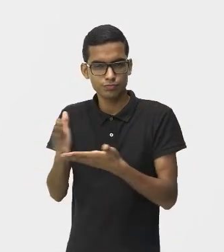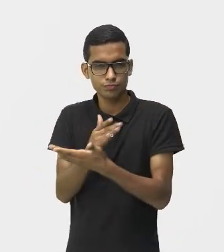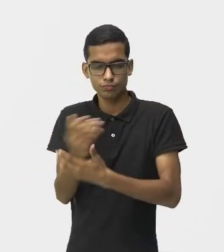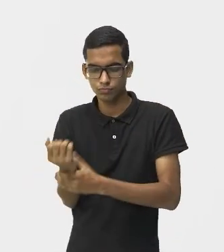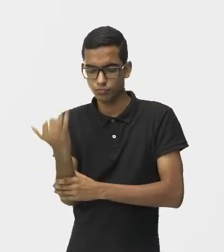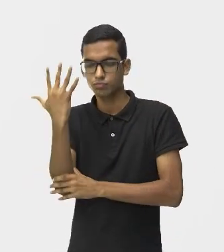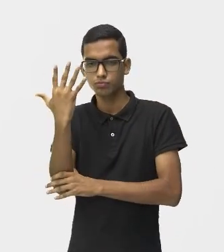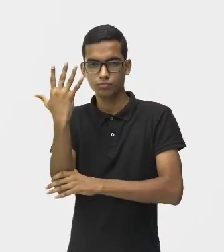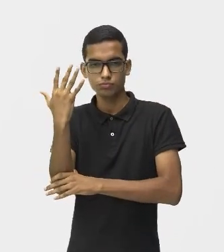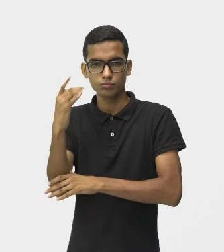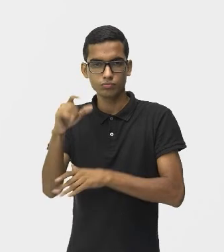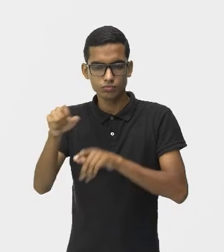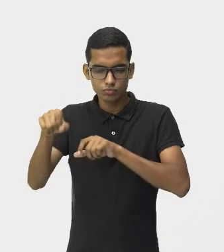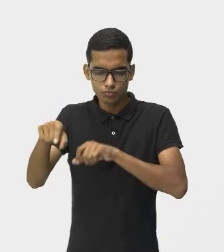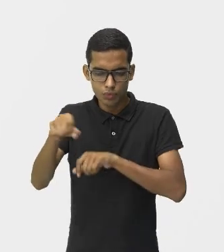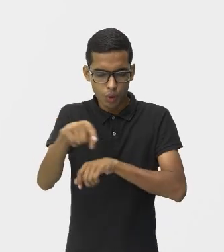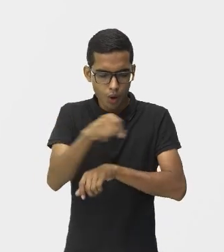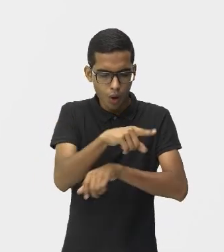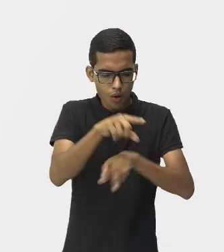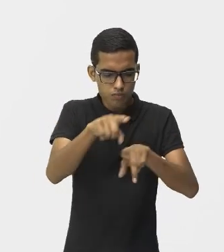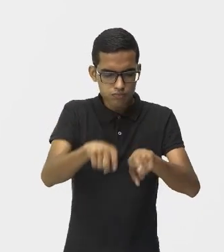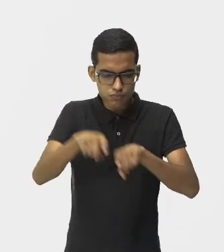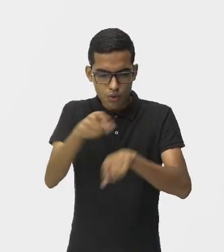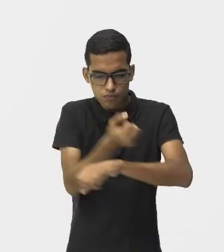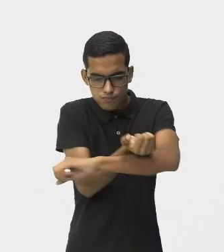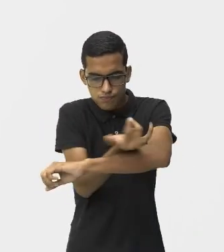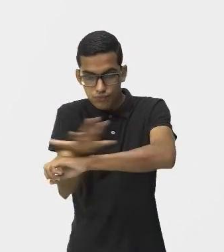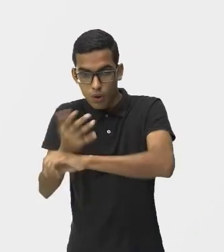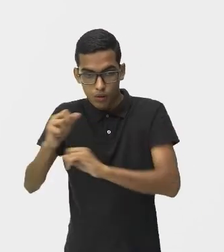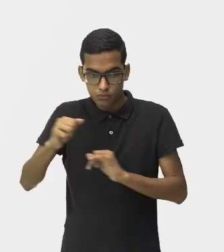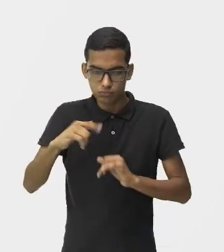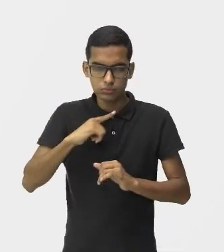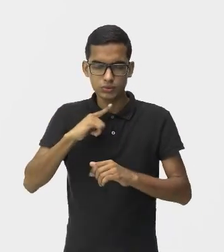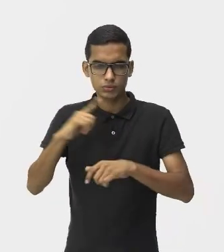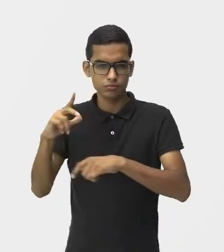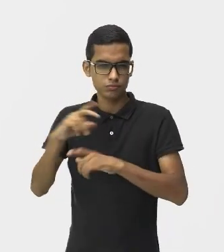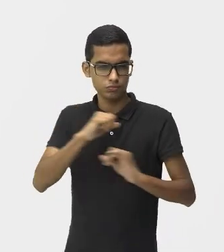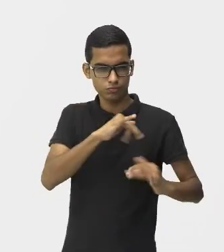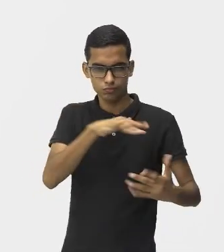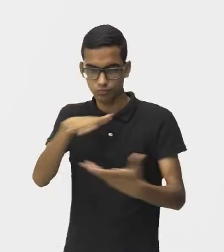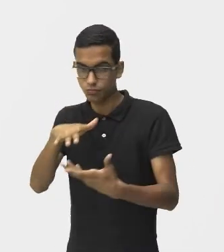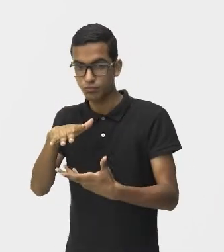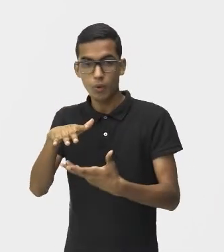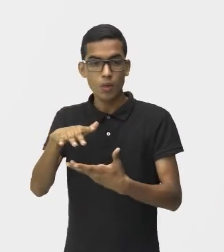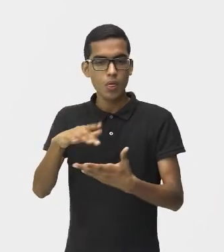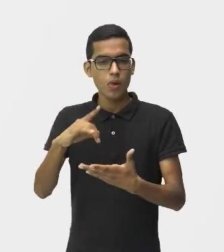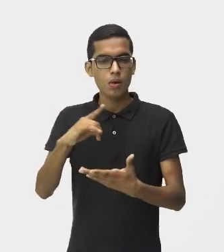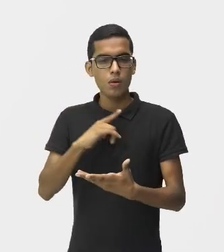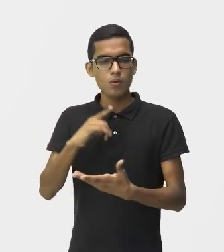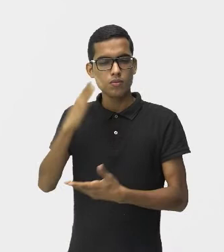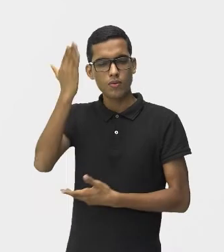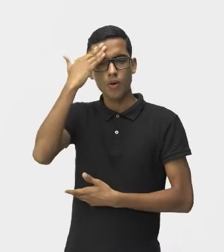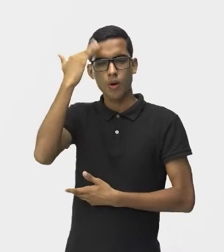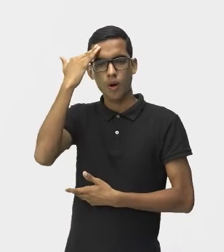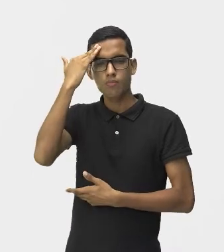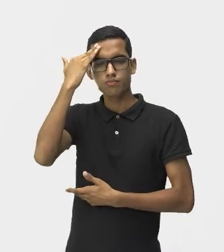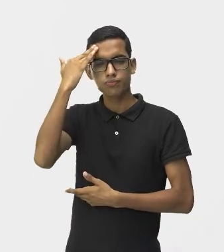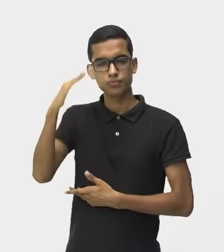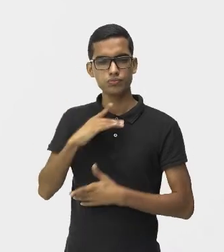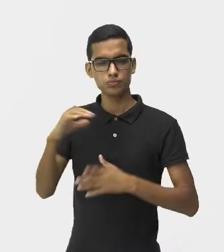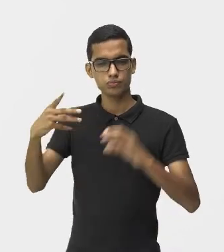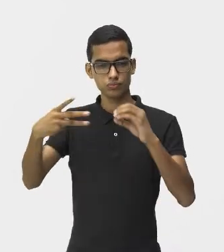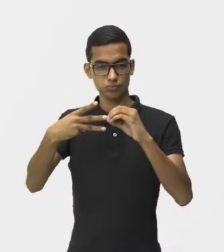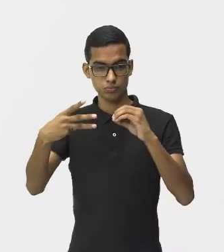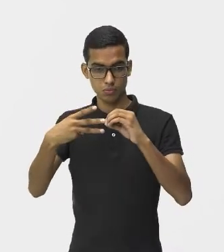muito cultivadas no mundo todo. Sabendo que as células somáticas são habitualmente diploides, quantos cromossomos devem